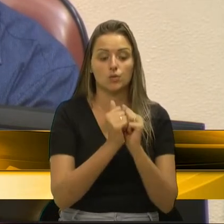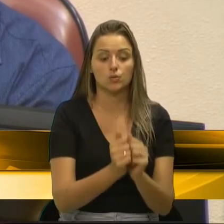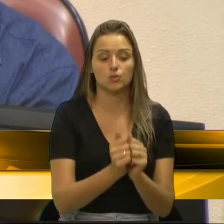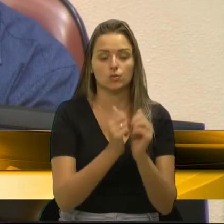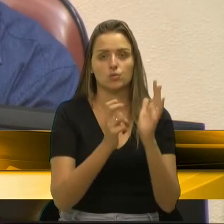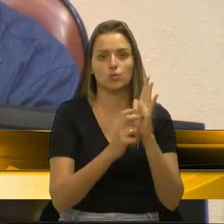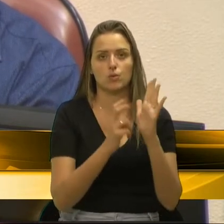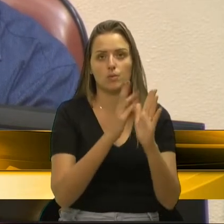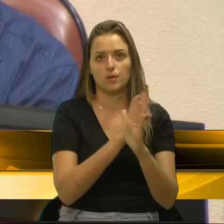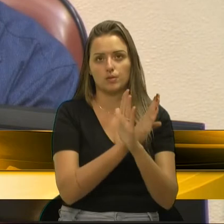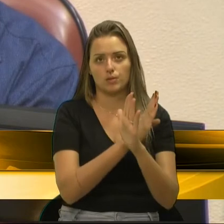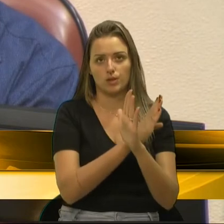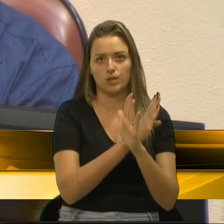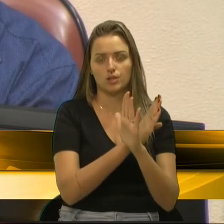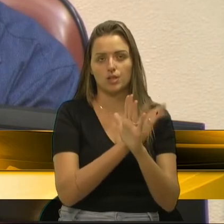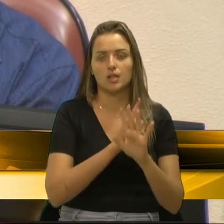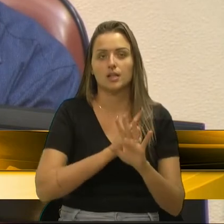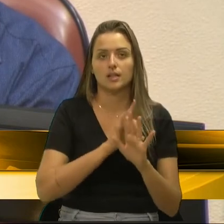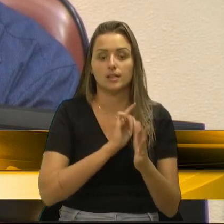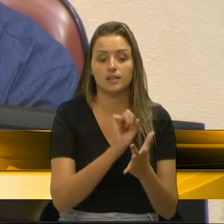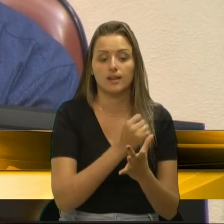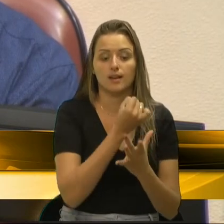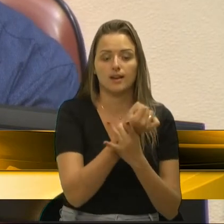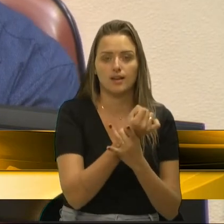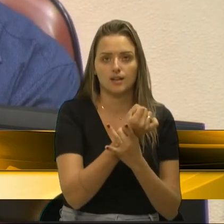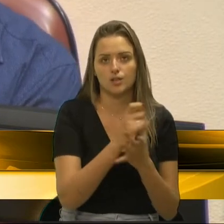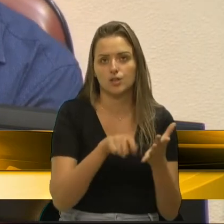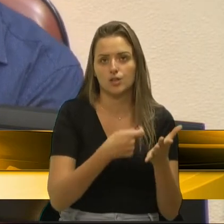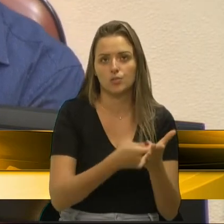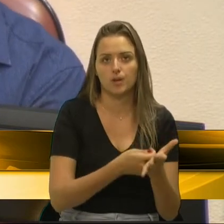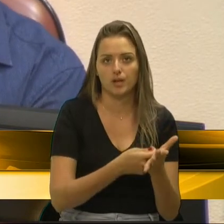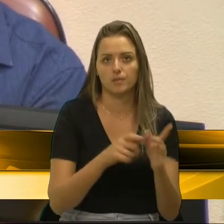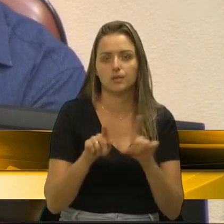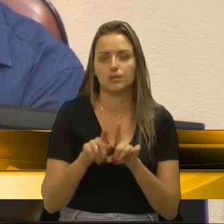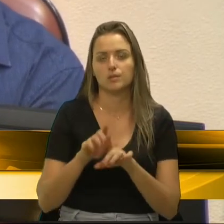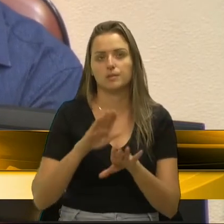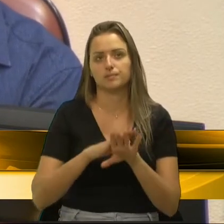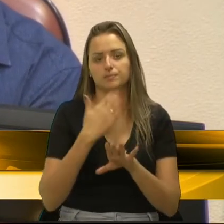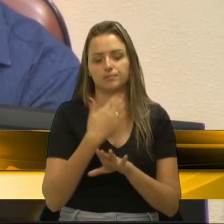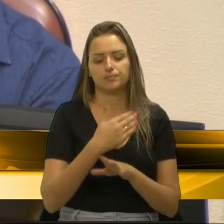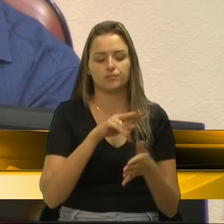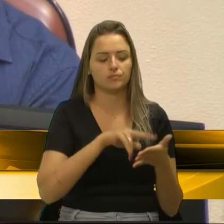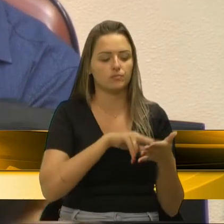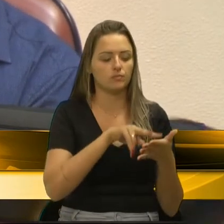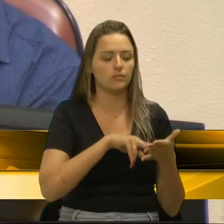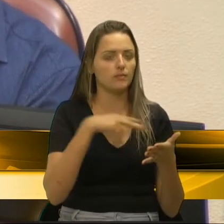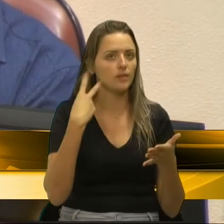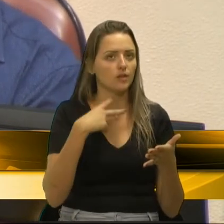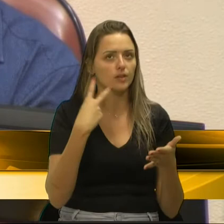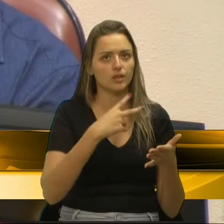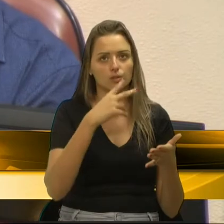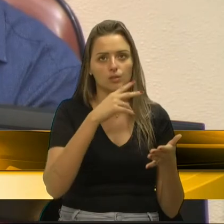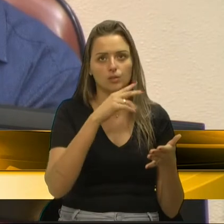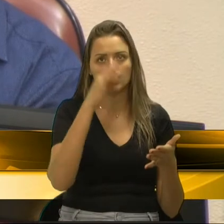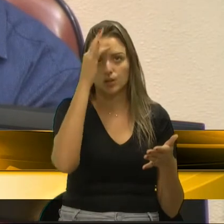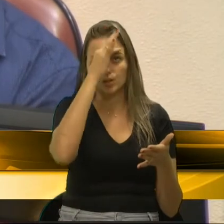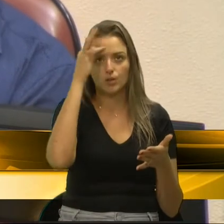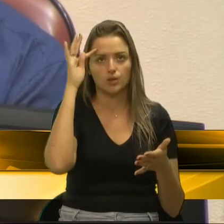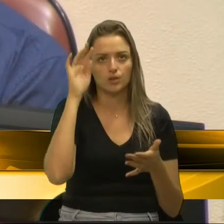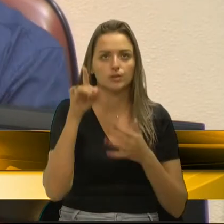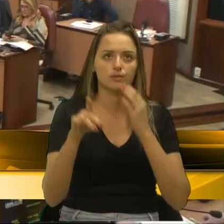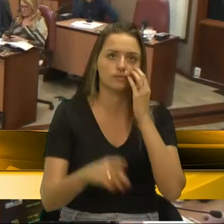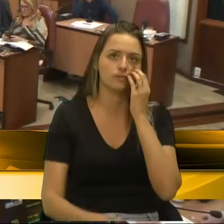Econômica Federal, com garantia da União e da outras providências. Relator, vereador Gustavo Toigo, com a